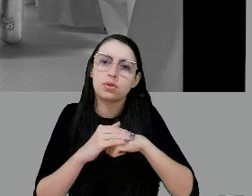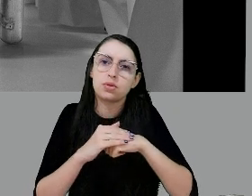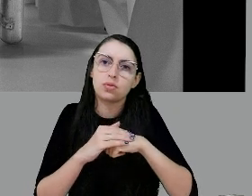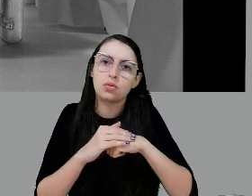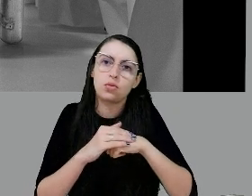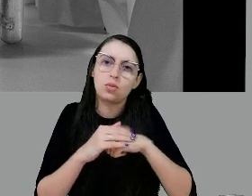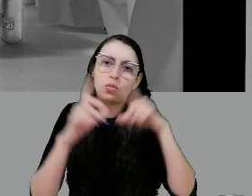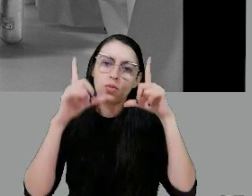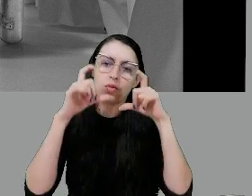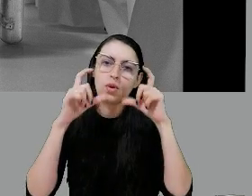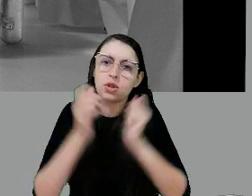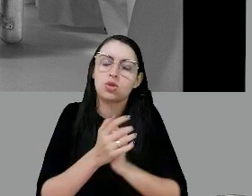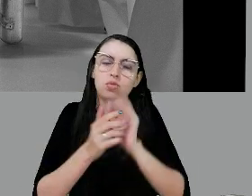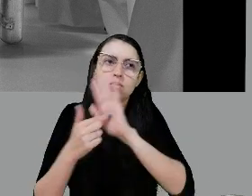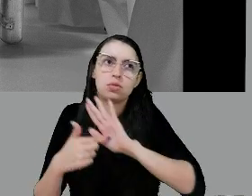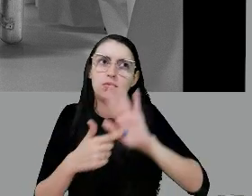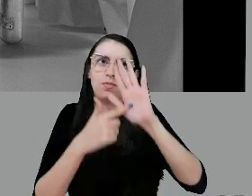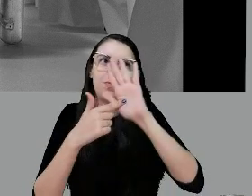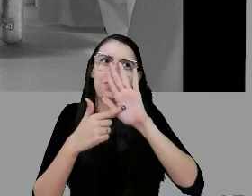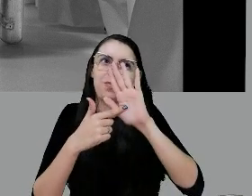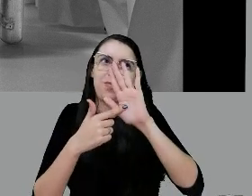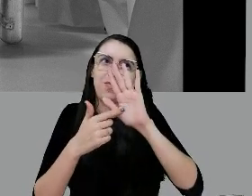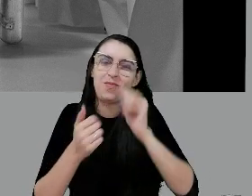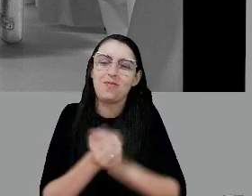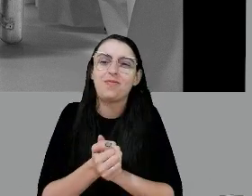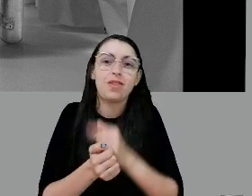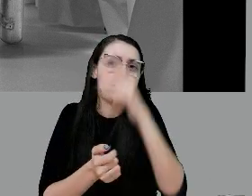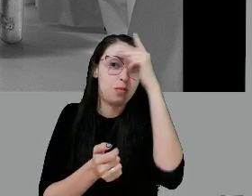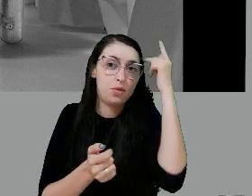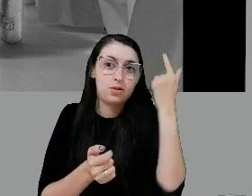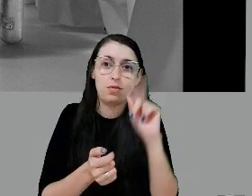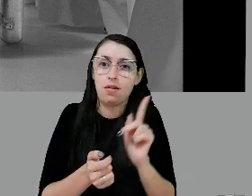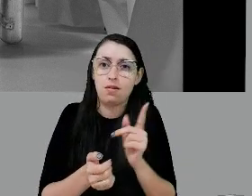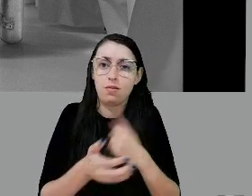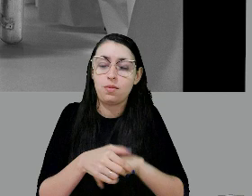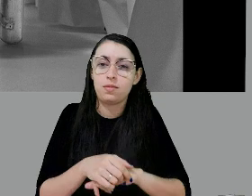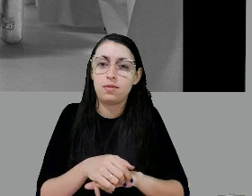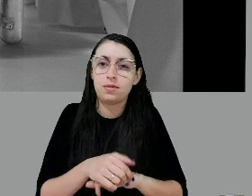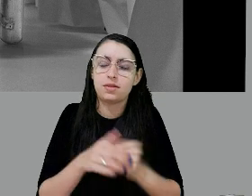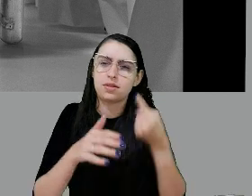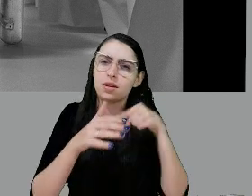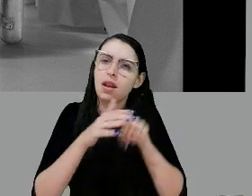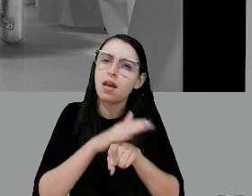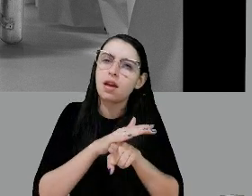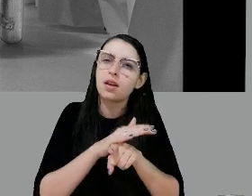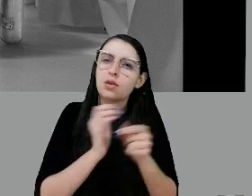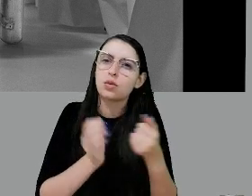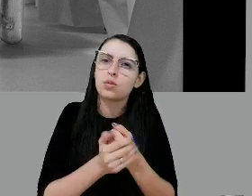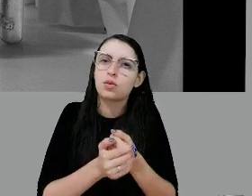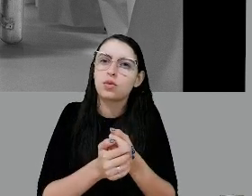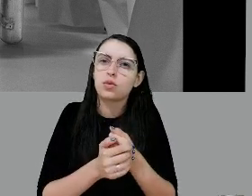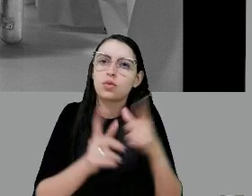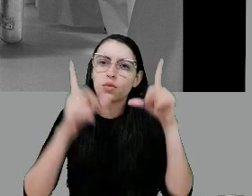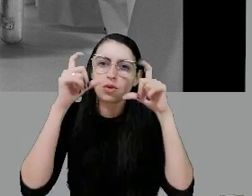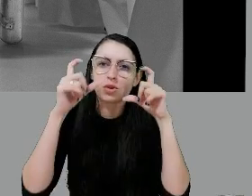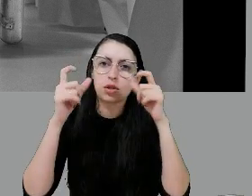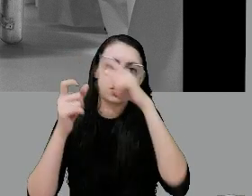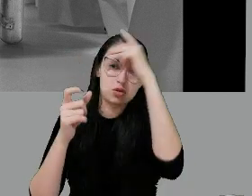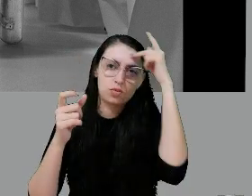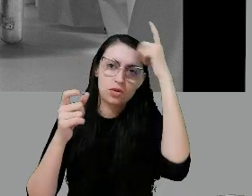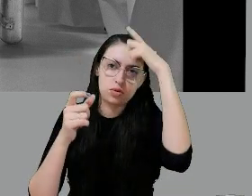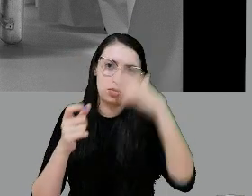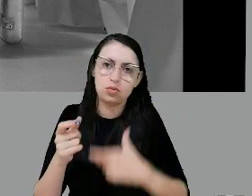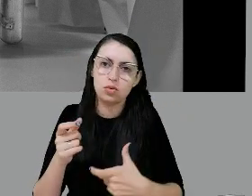Ansel Adams, que era um fotógrafo de paisagens, não era um fotógrafo de gente, mas que insere no caráter do que se chama